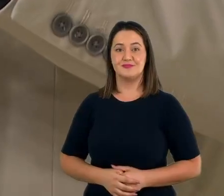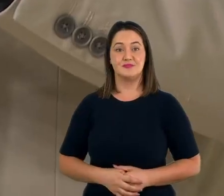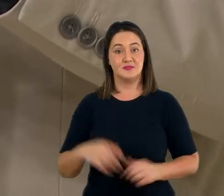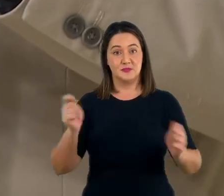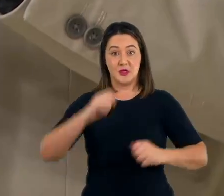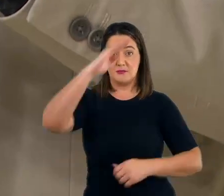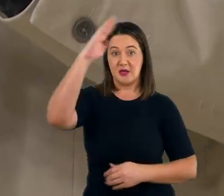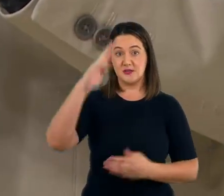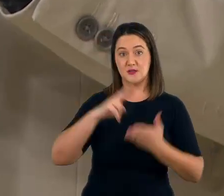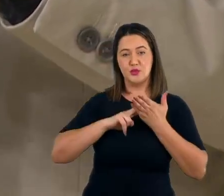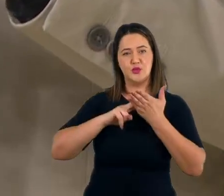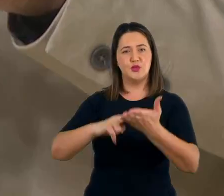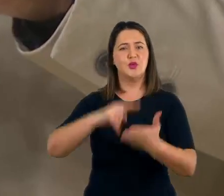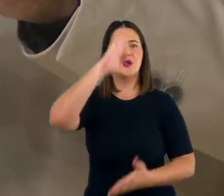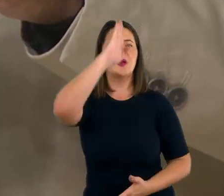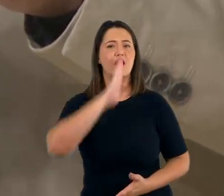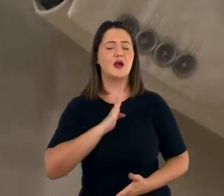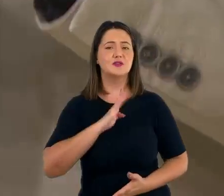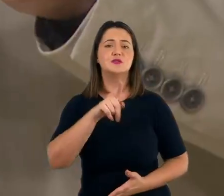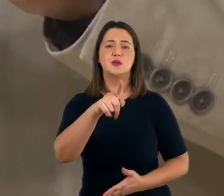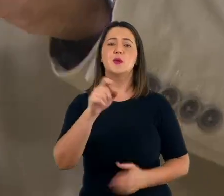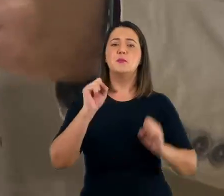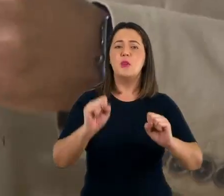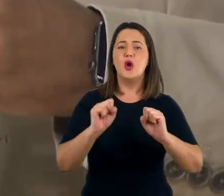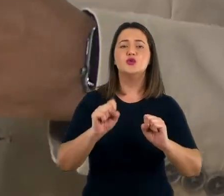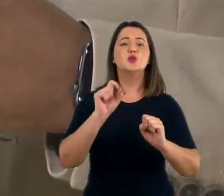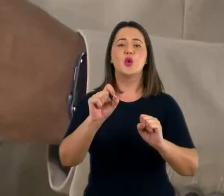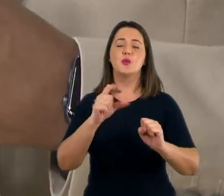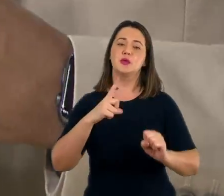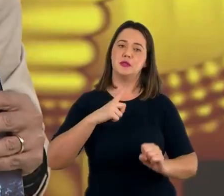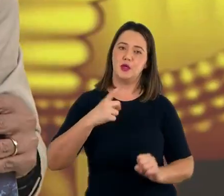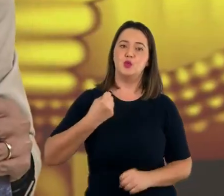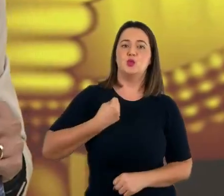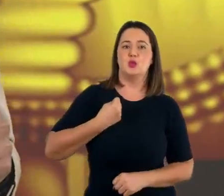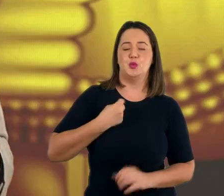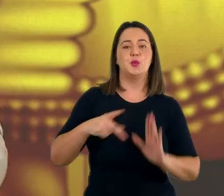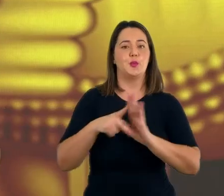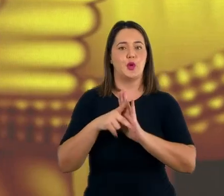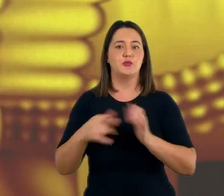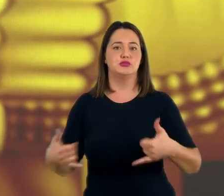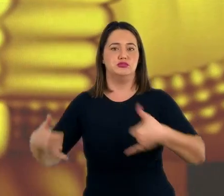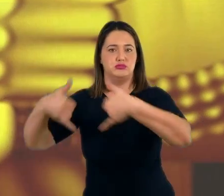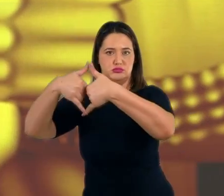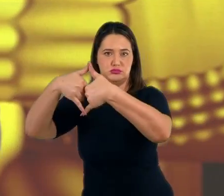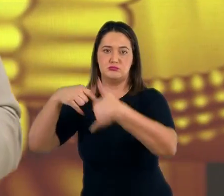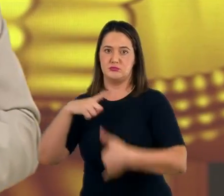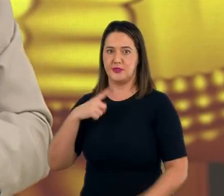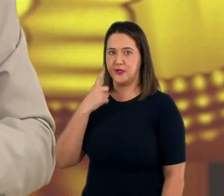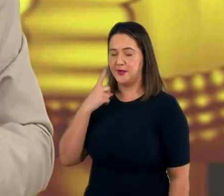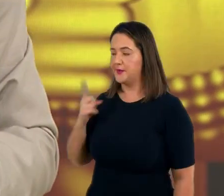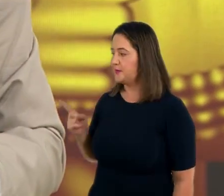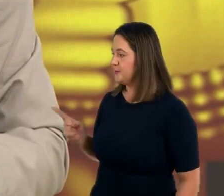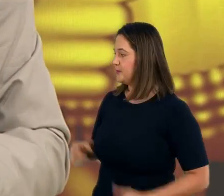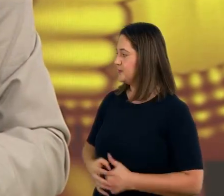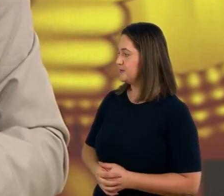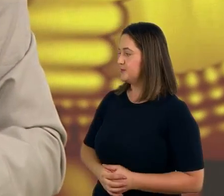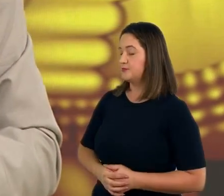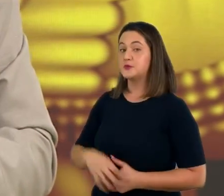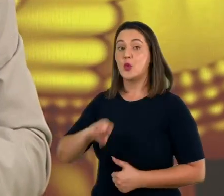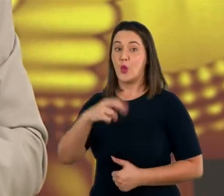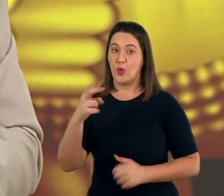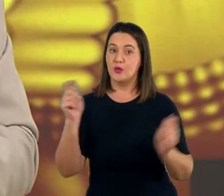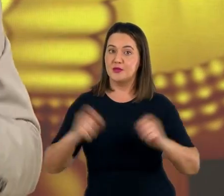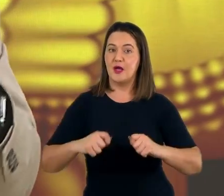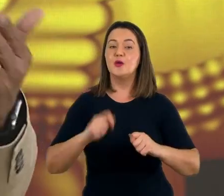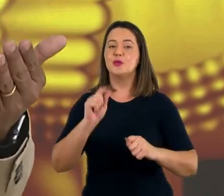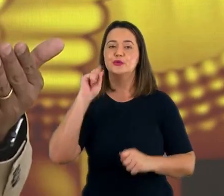sua casa em qualquer lugar do Brasil gratuitamente. E para adquirir é simples. Você pode ligar para cá no horário comercial, 0 Operadora 12